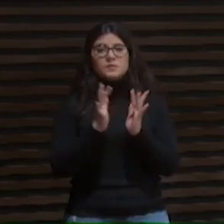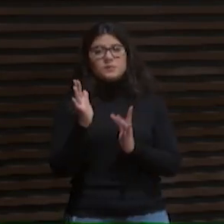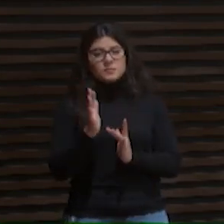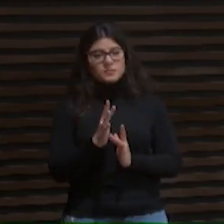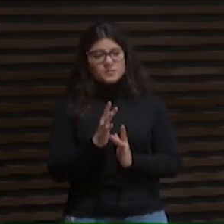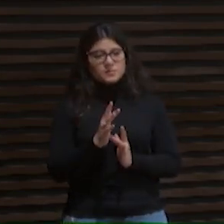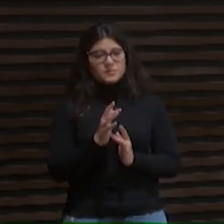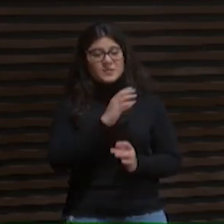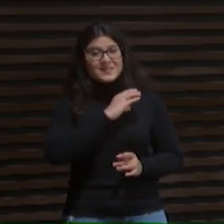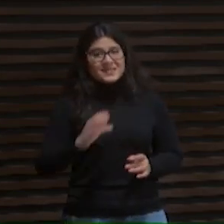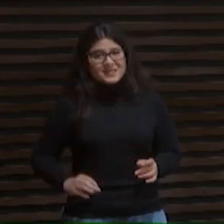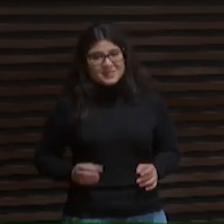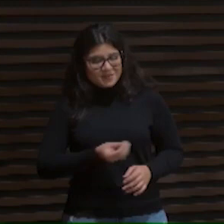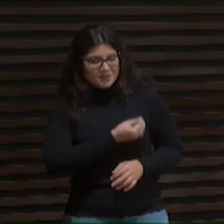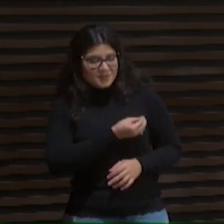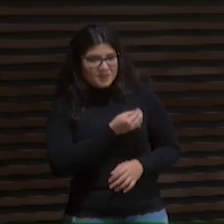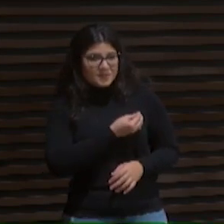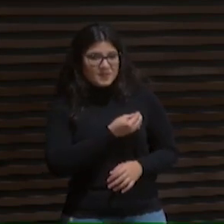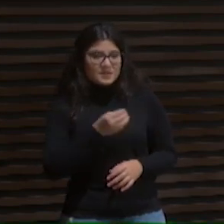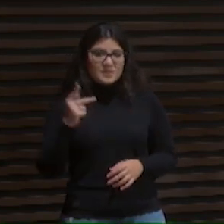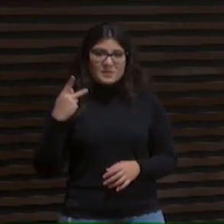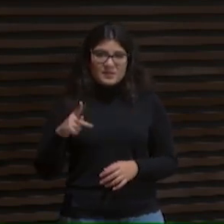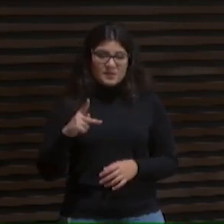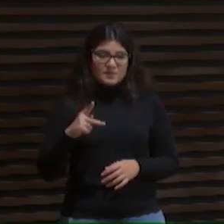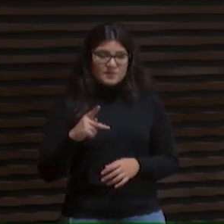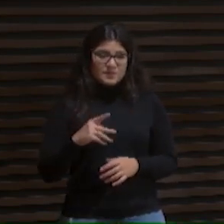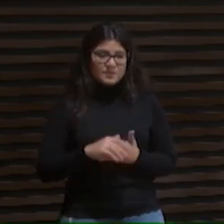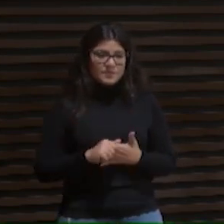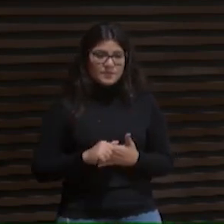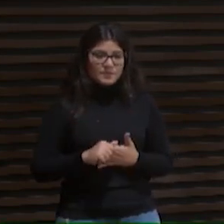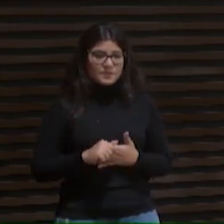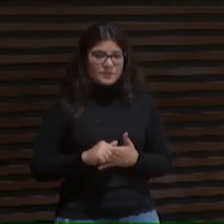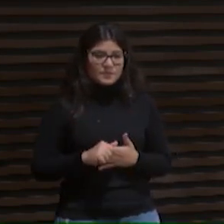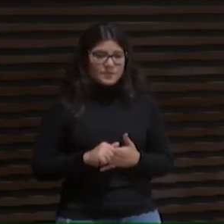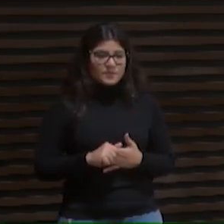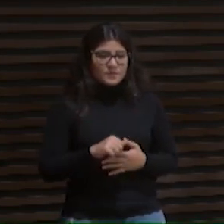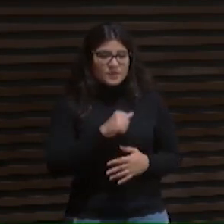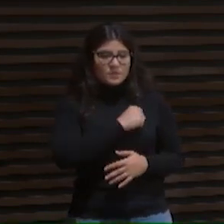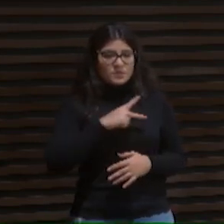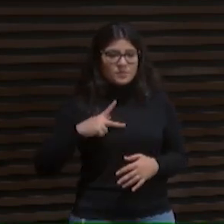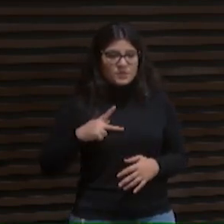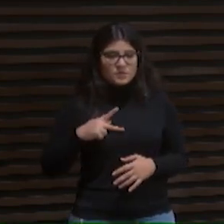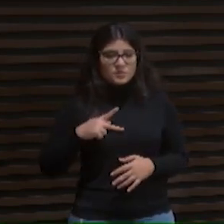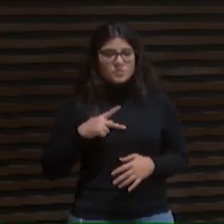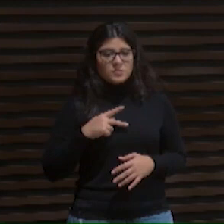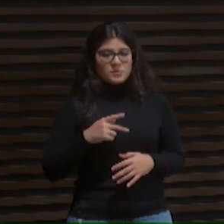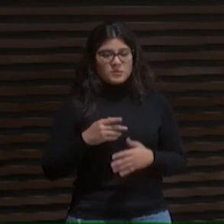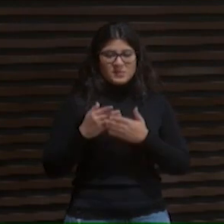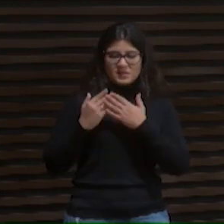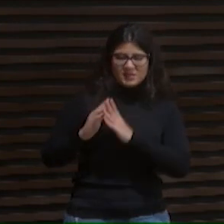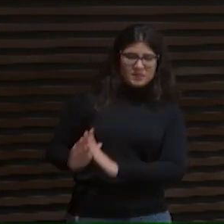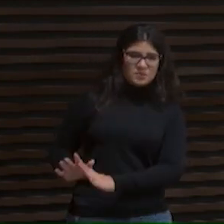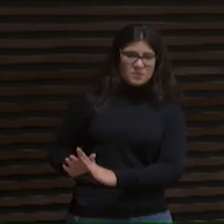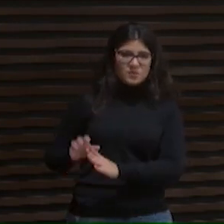Jesus, que Cristo vivia nele. Para tanto, o apóstolo negou o seu eu e buscou